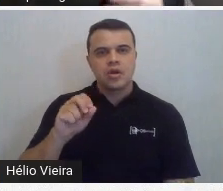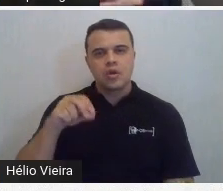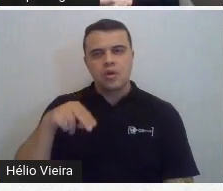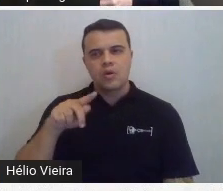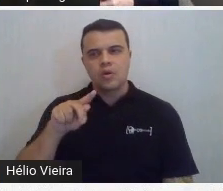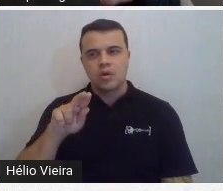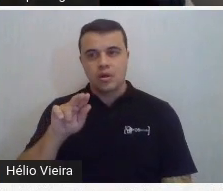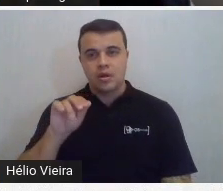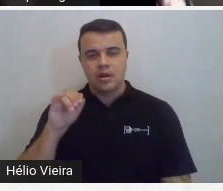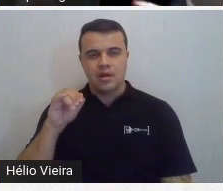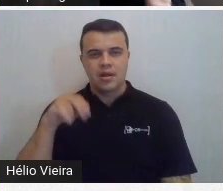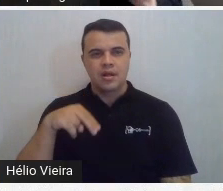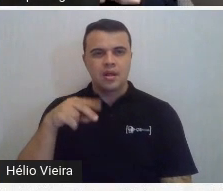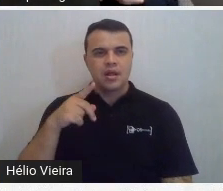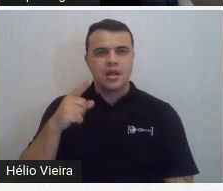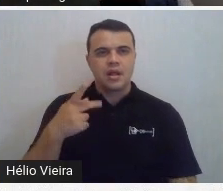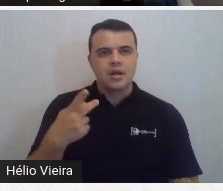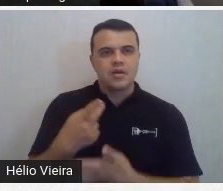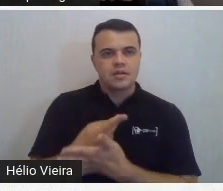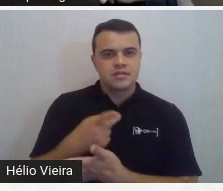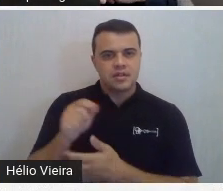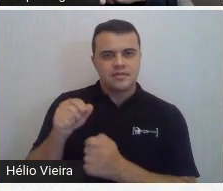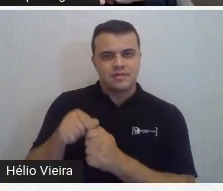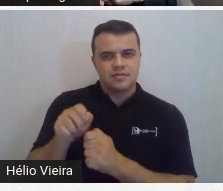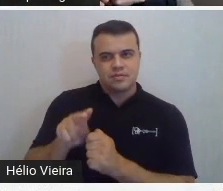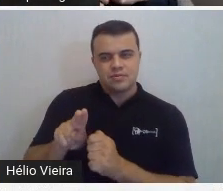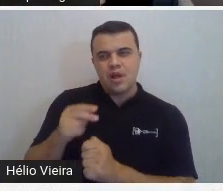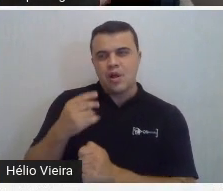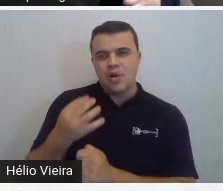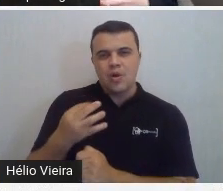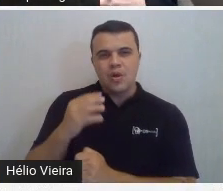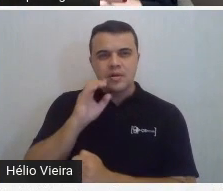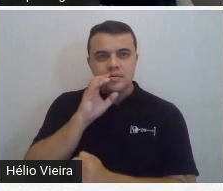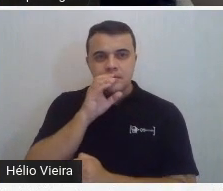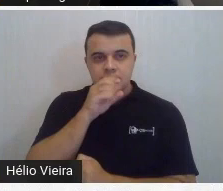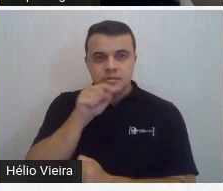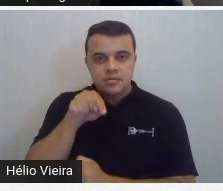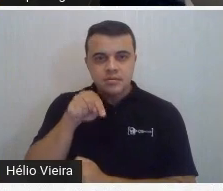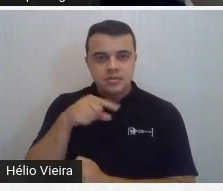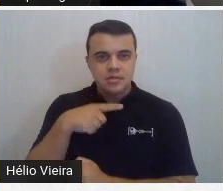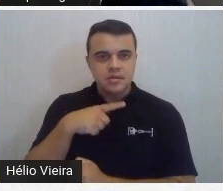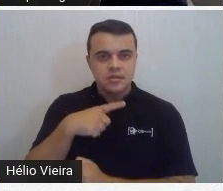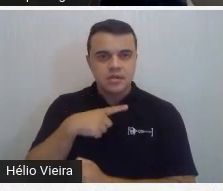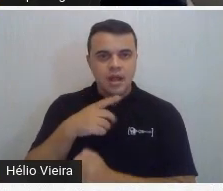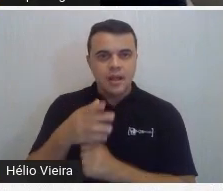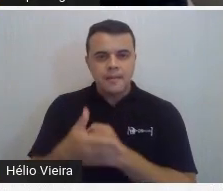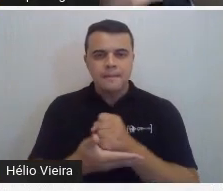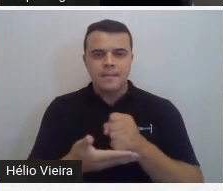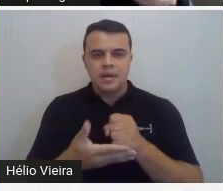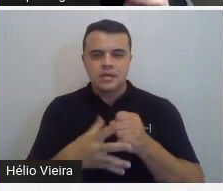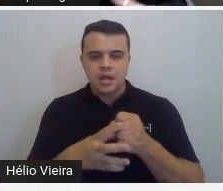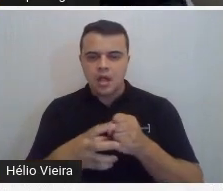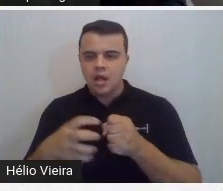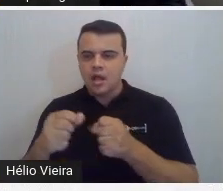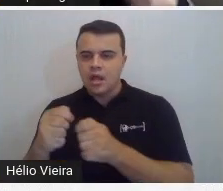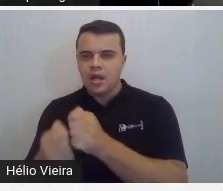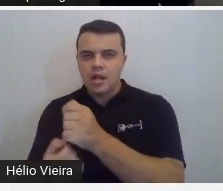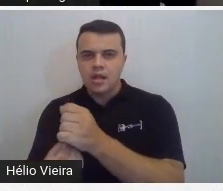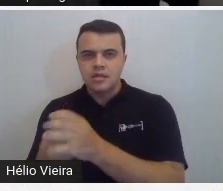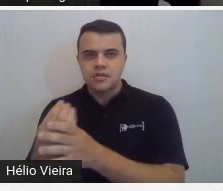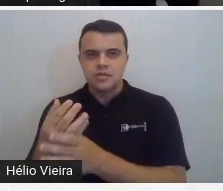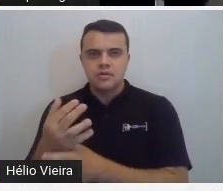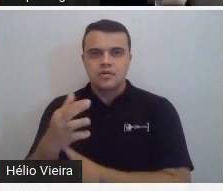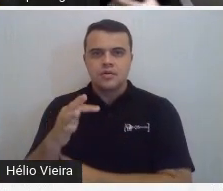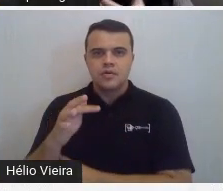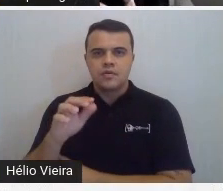muito cru que ele faz dessas cores quentes, é considerado também base para o surgimento do